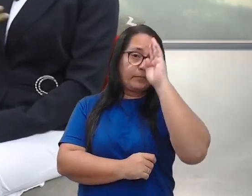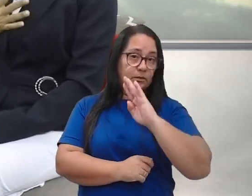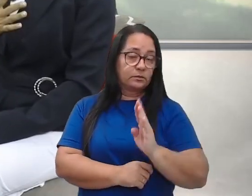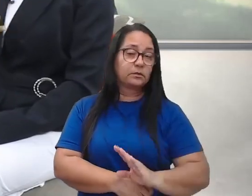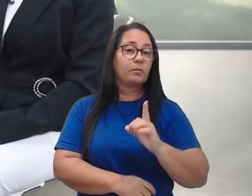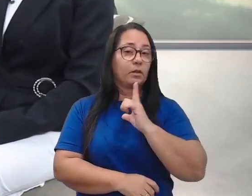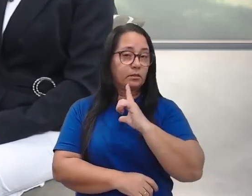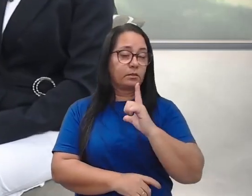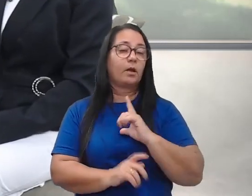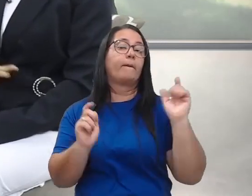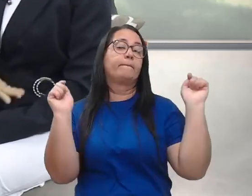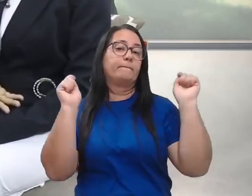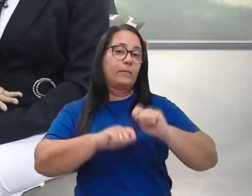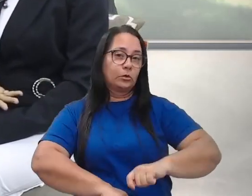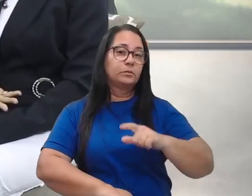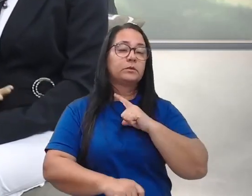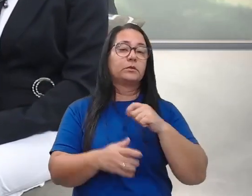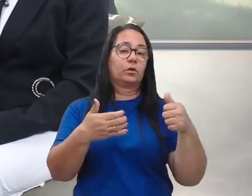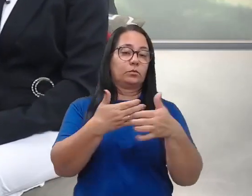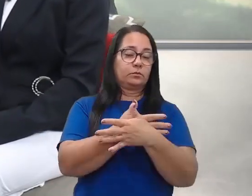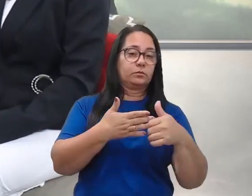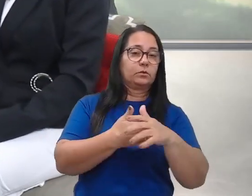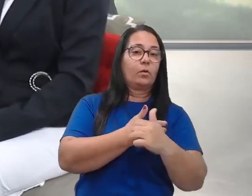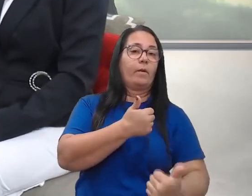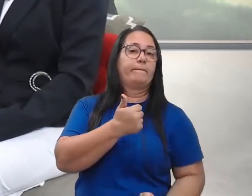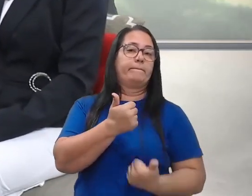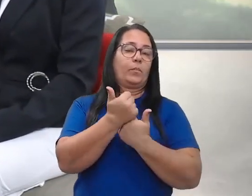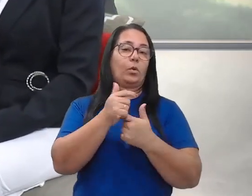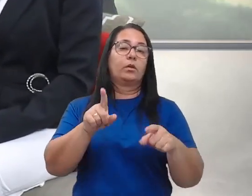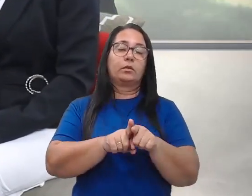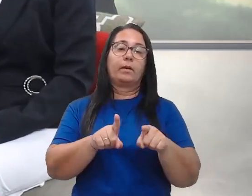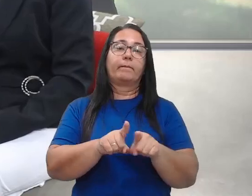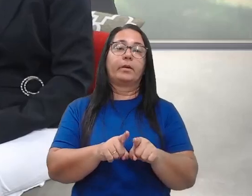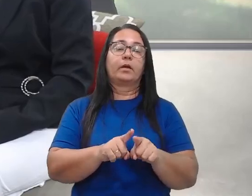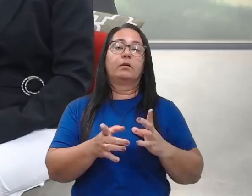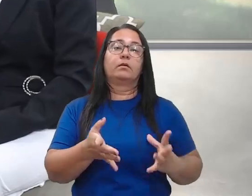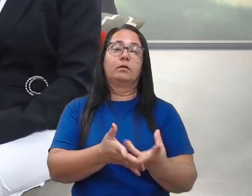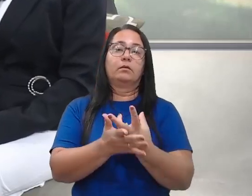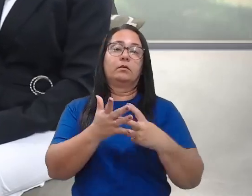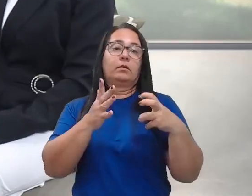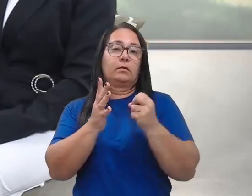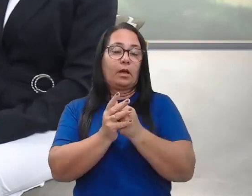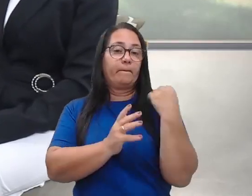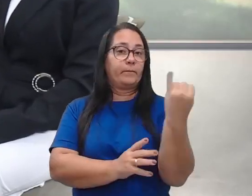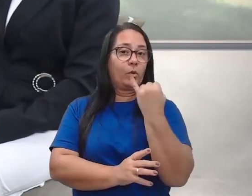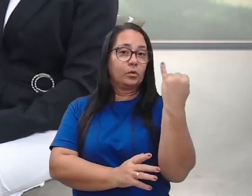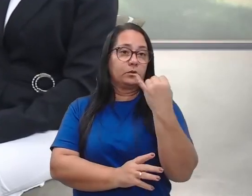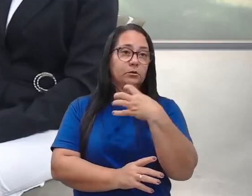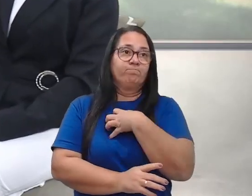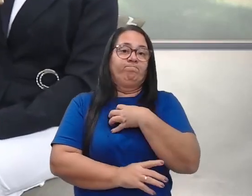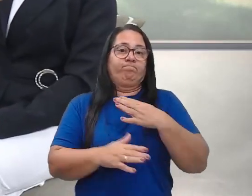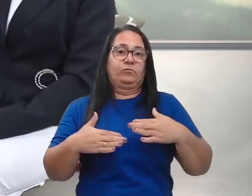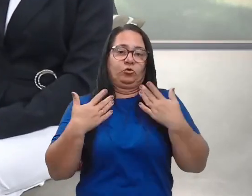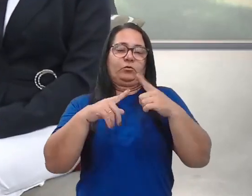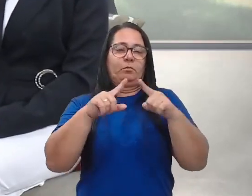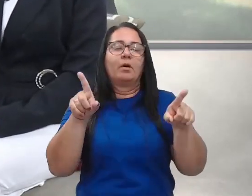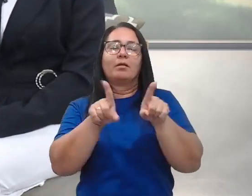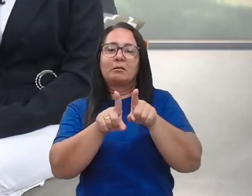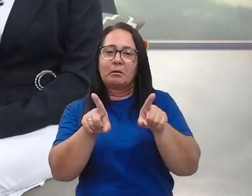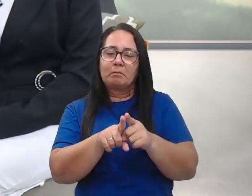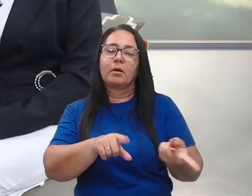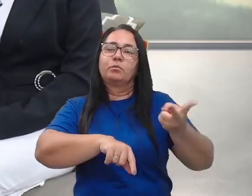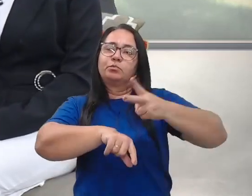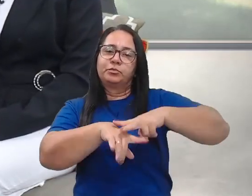Sebrae para nos fornecer esses dados tão importantes e que me deixaram assustada e feliz, Porque, embora a gente esteja